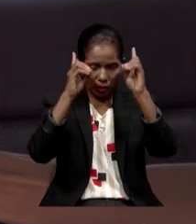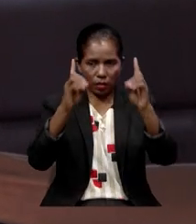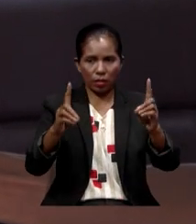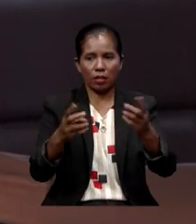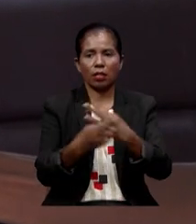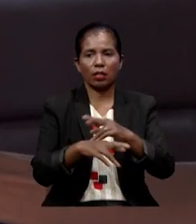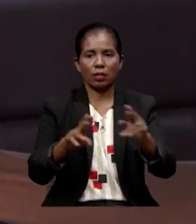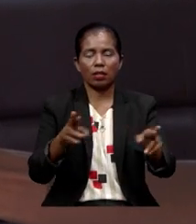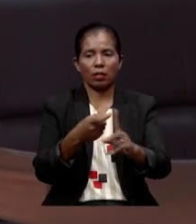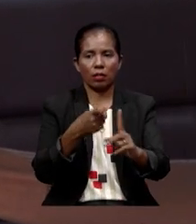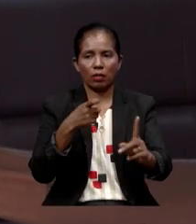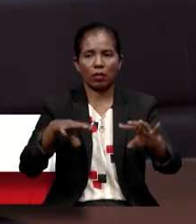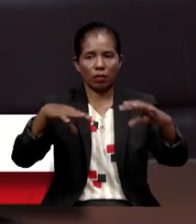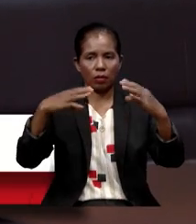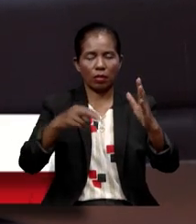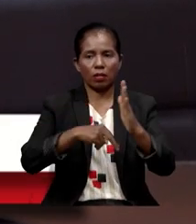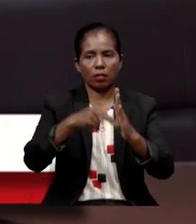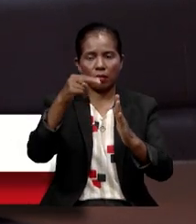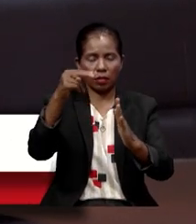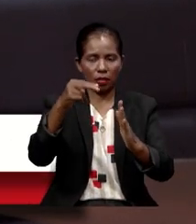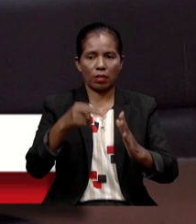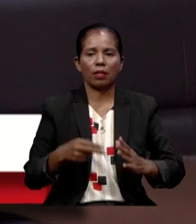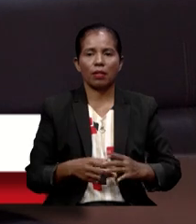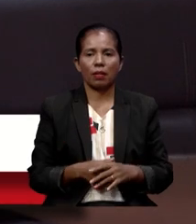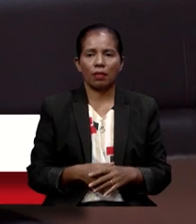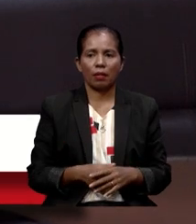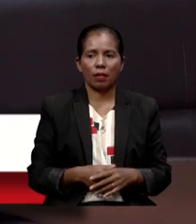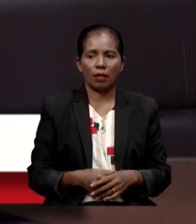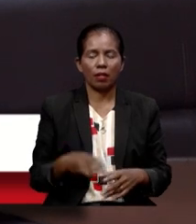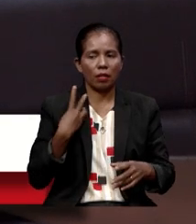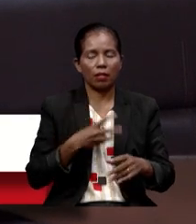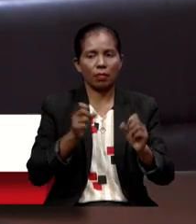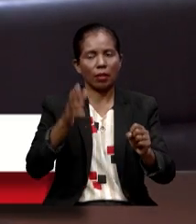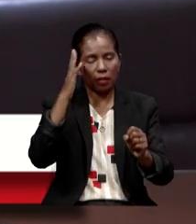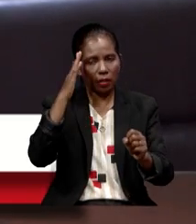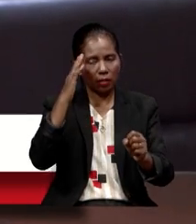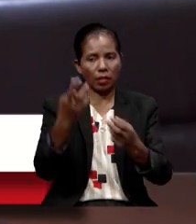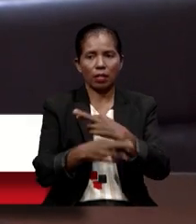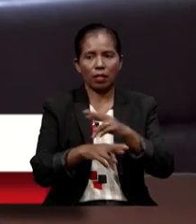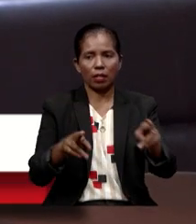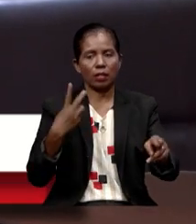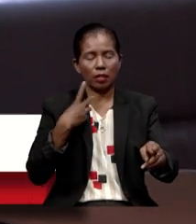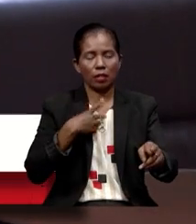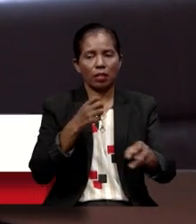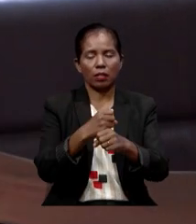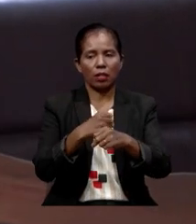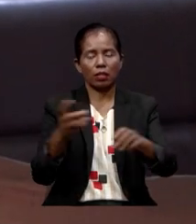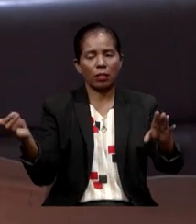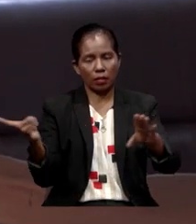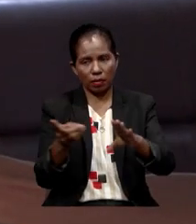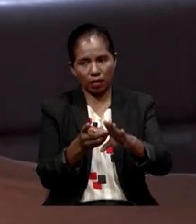se conselho nível. Mas foi até bela ter o resultado. Nem bem, tu legaliza ser nos documentos,